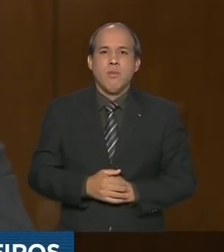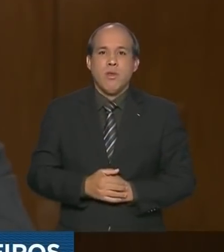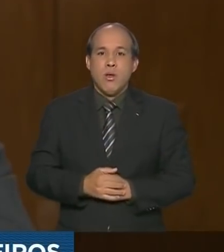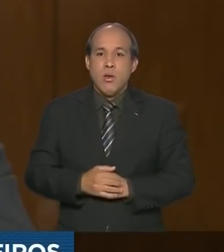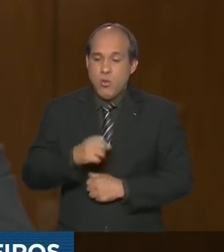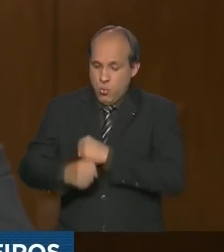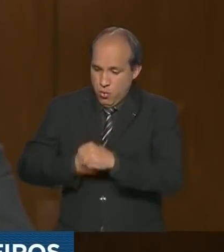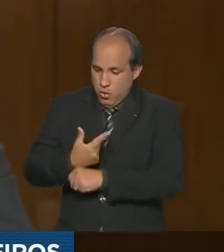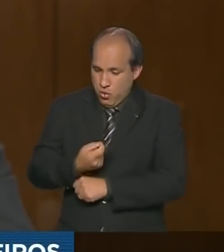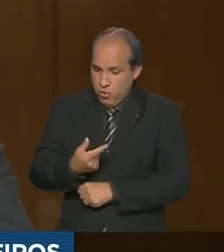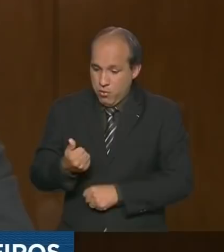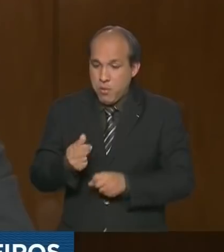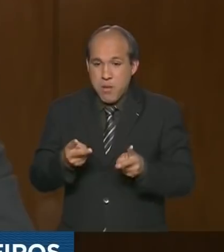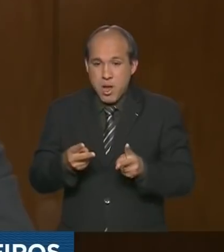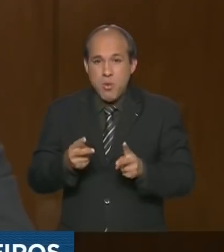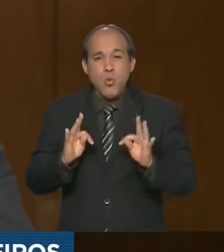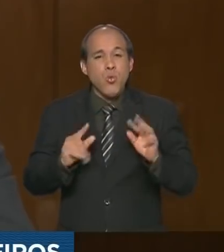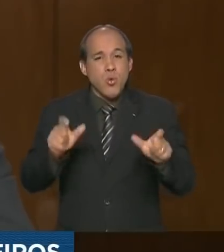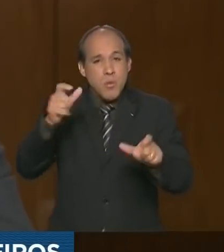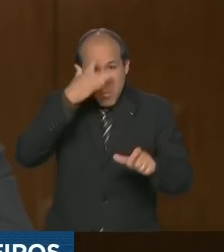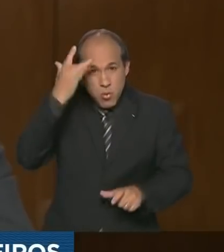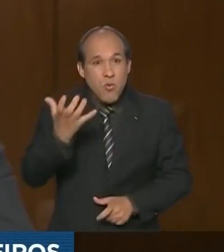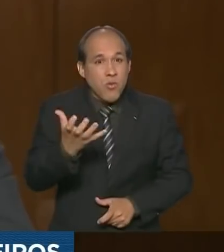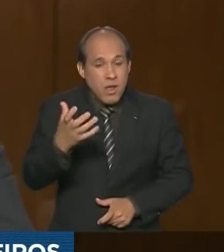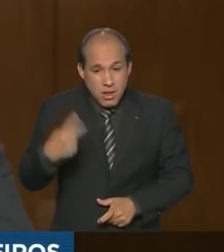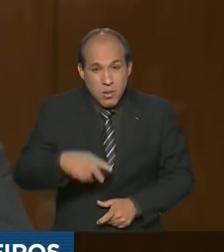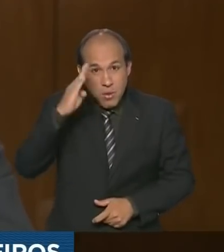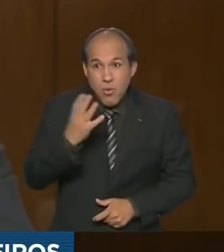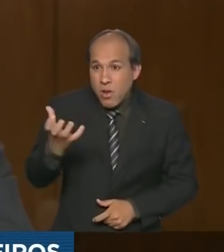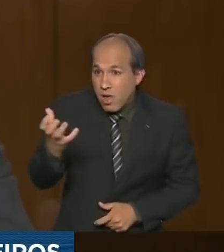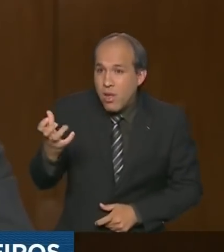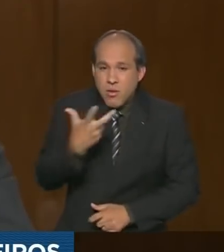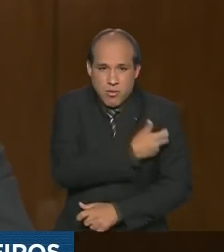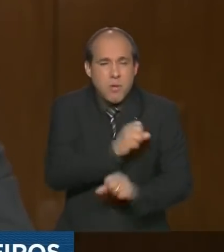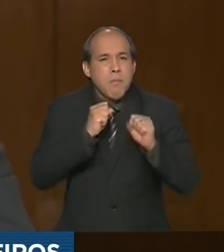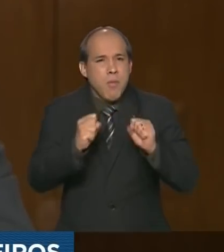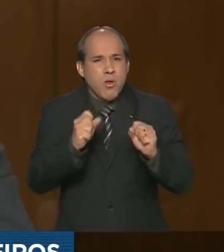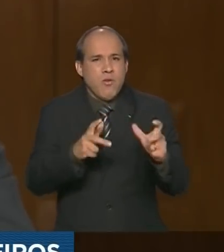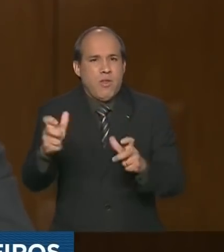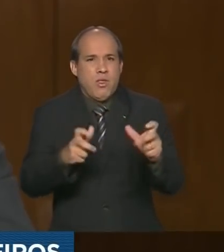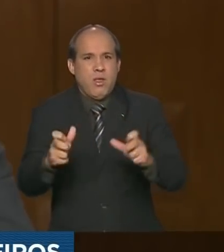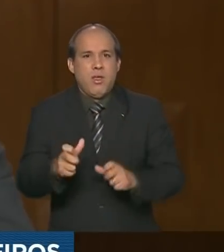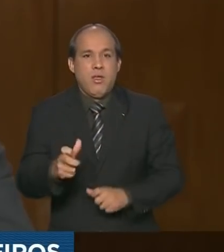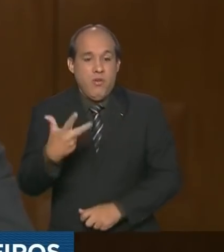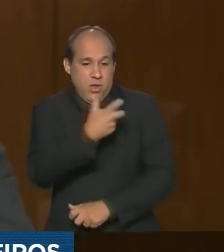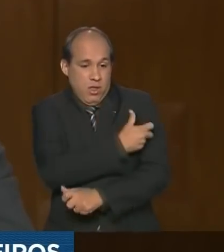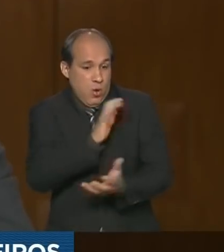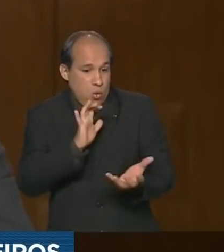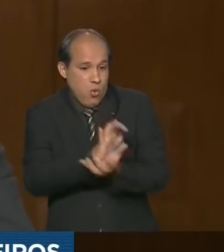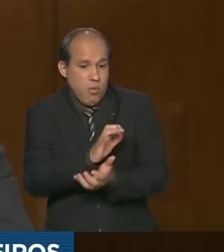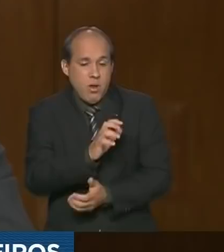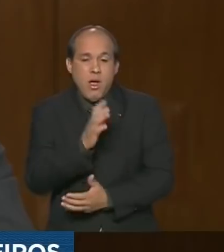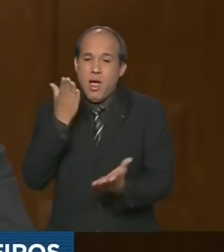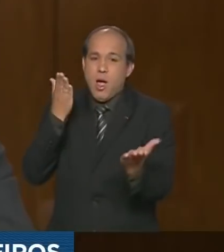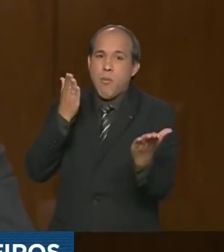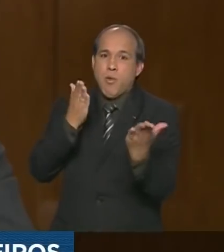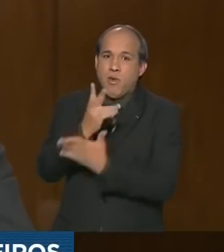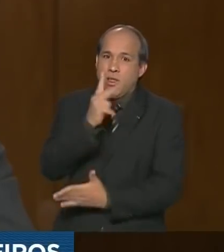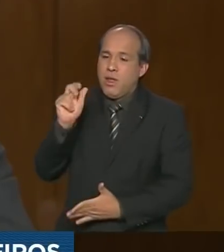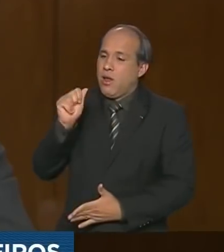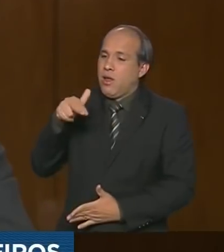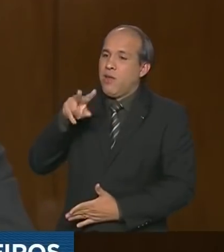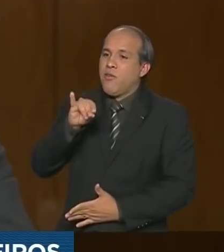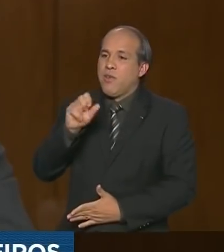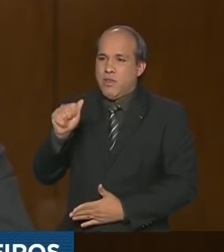Neste ano, todos os brasileiros que assim o desejarem serão vacinados. Vacinas essas que foram aprovadas